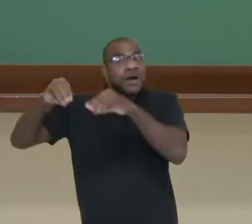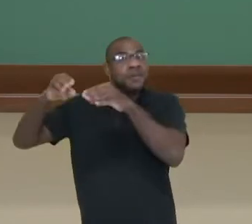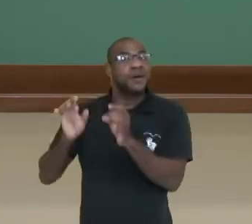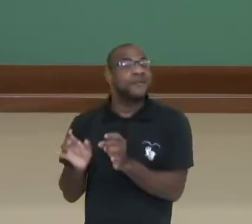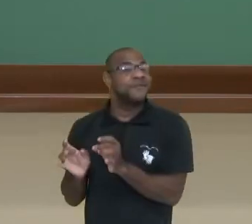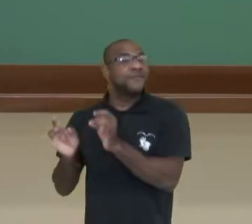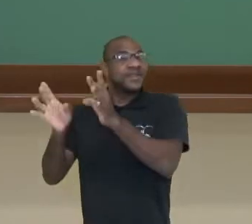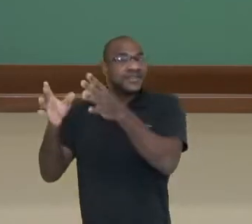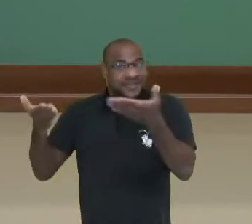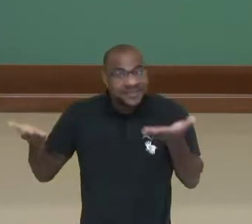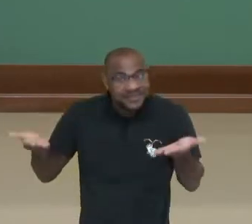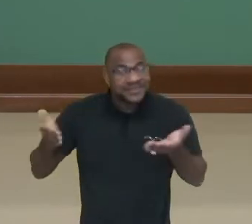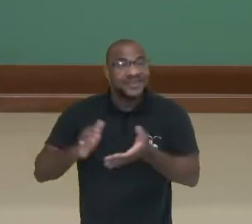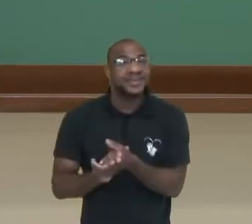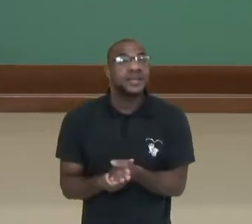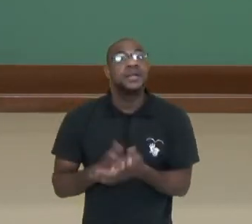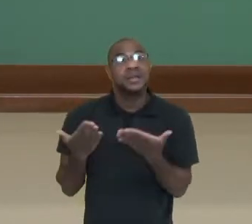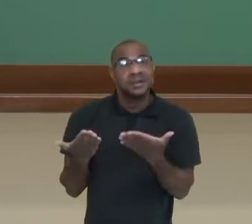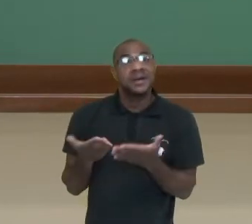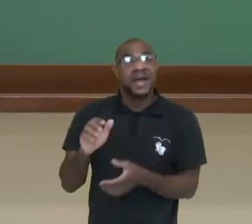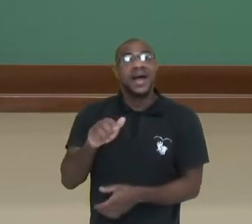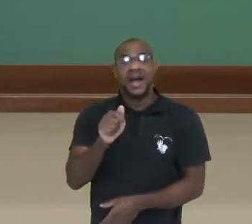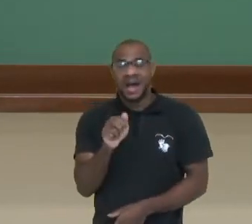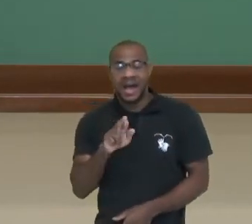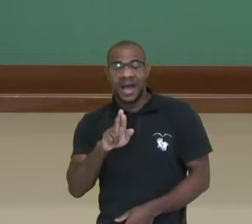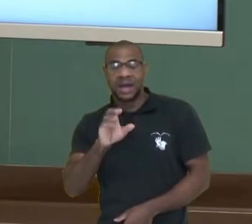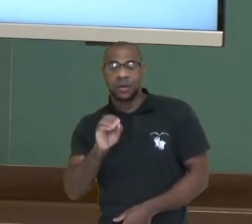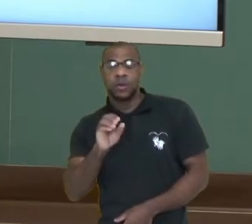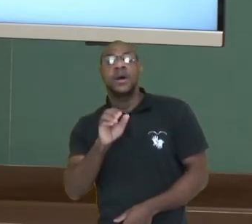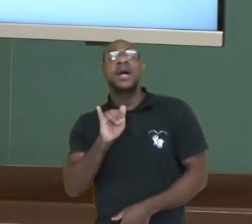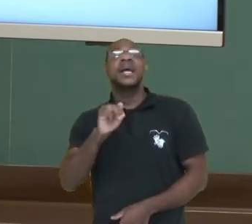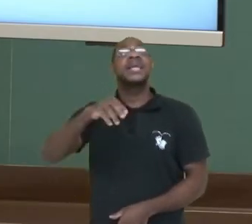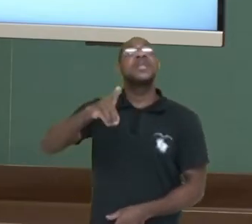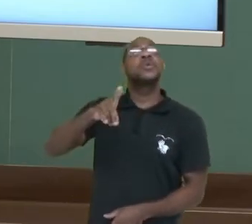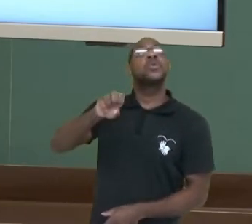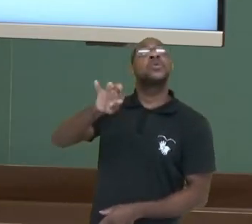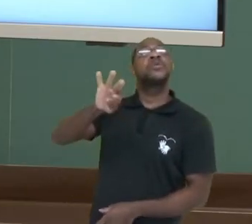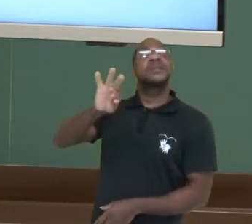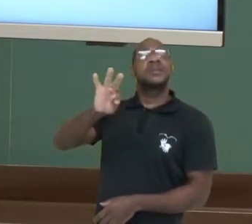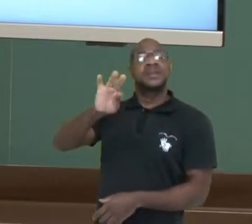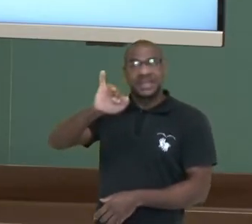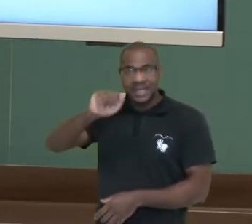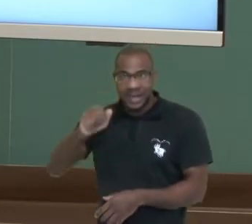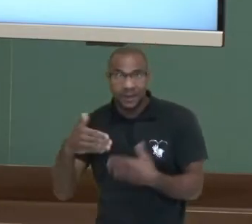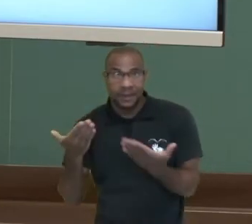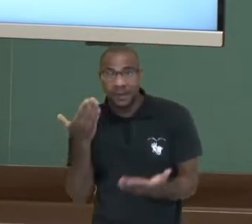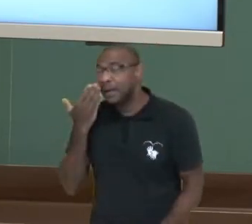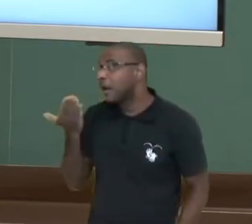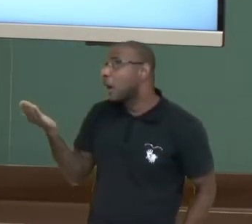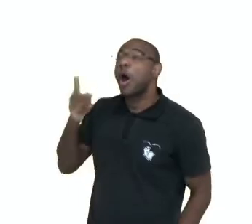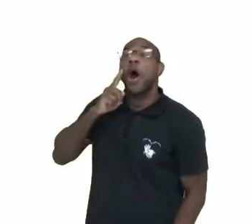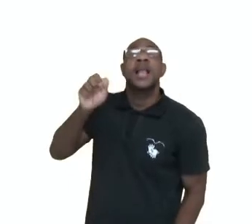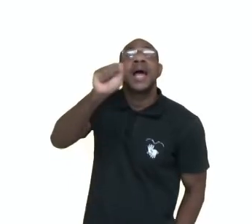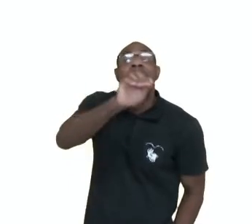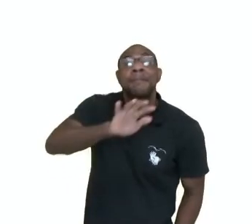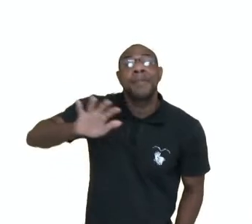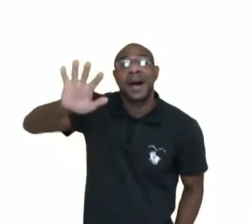Isso seria, então, a agroindústria. Mas que legal! Olha cada imagem bacana aqui, A gente tem